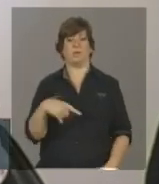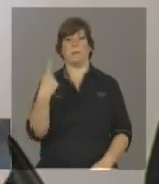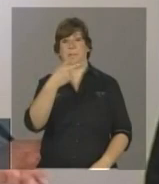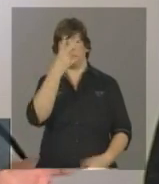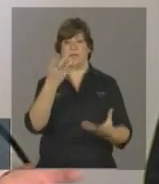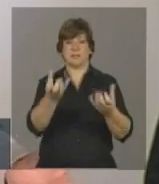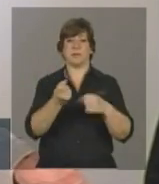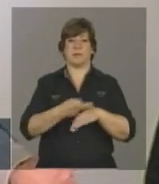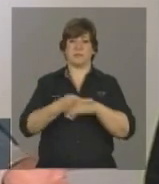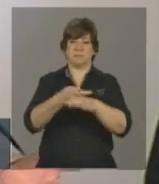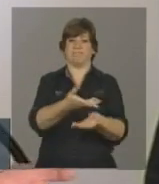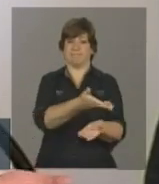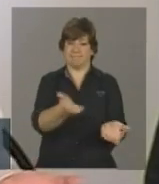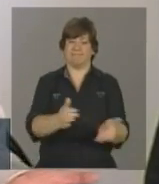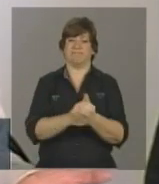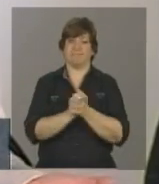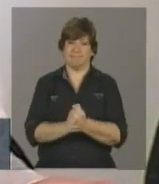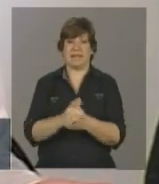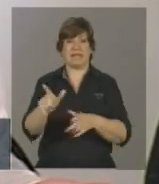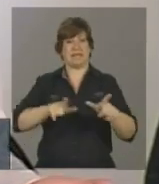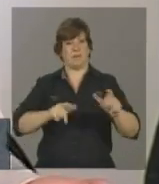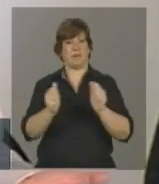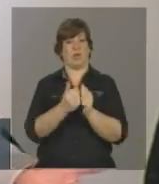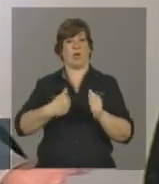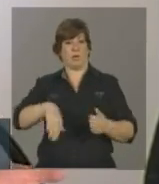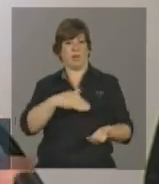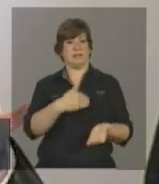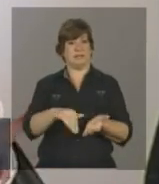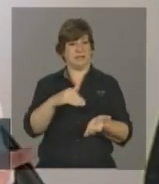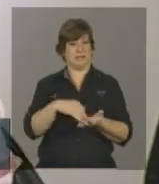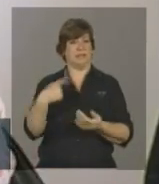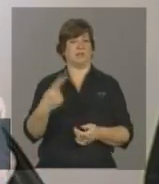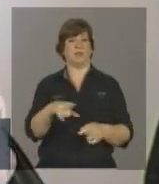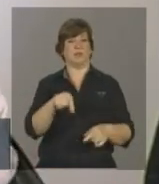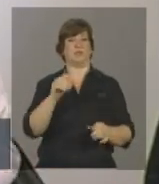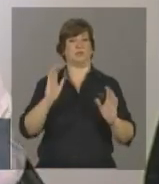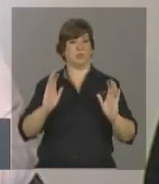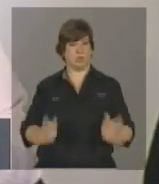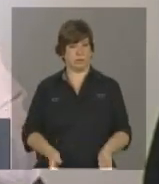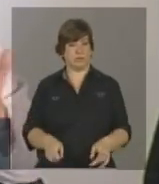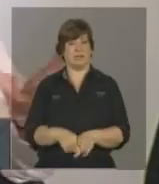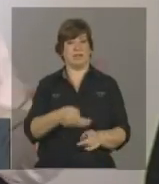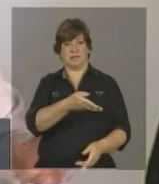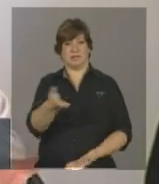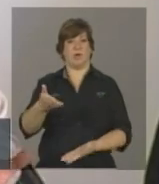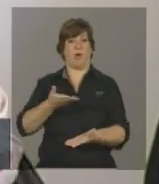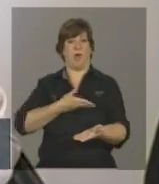Antônio Rubens trabalha conosco na Secretaria de Direitos Humanos, foi escolhido também pelos seus